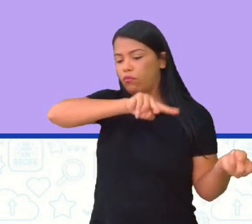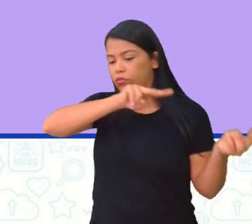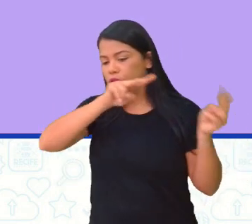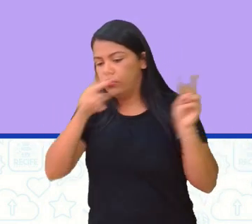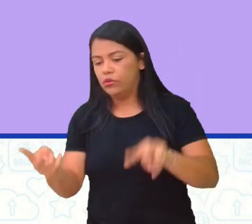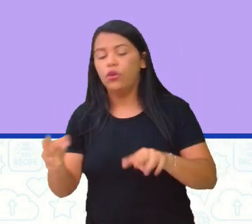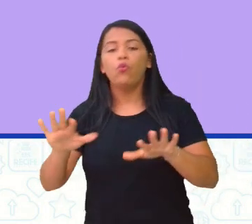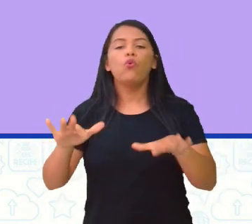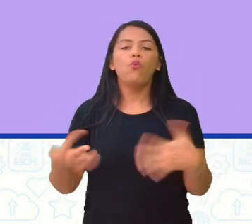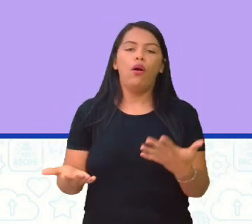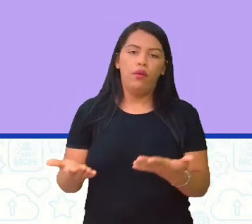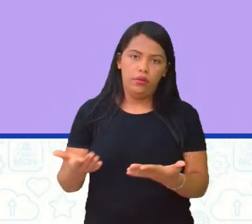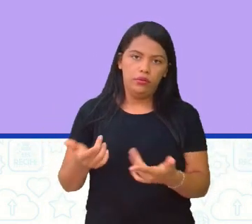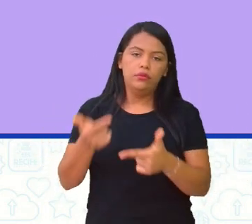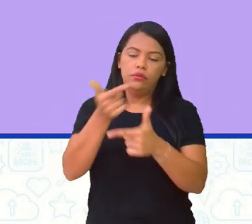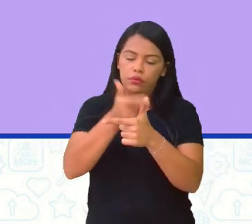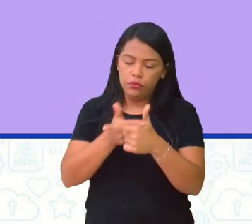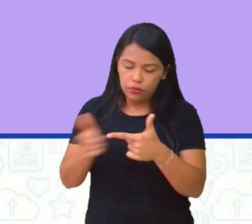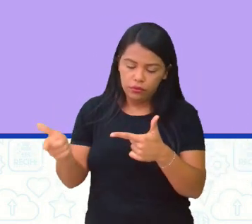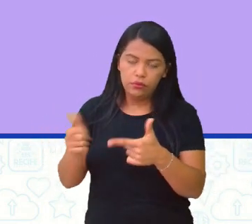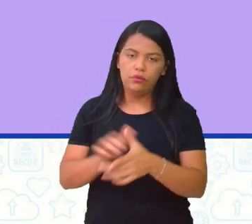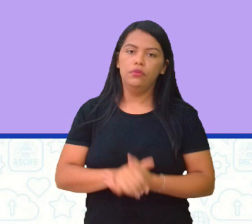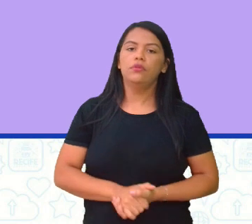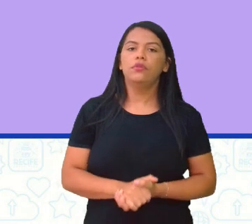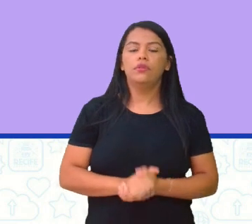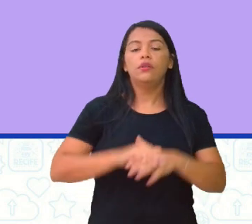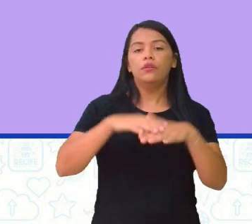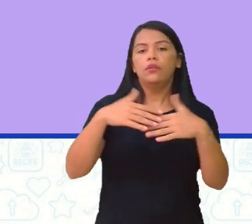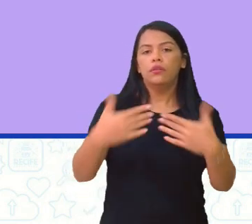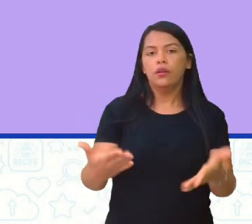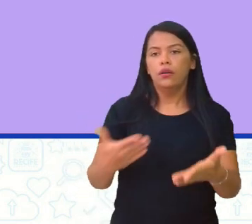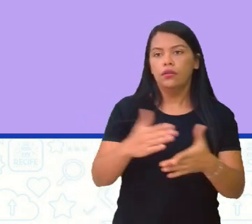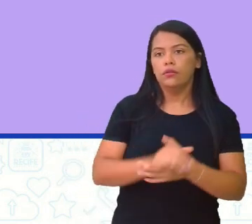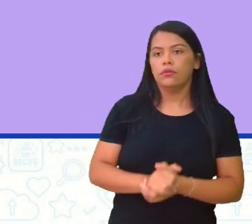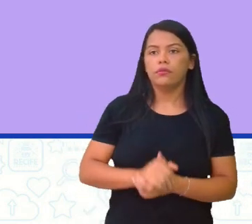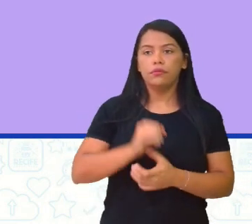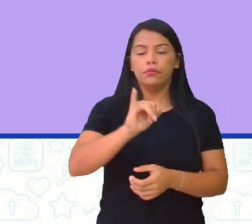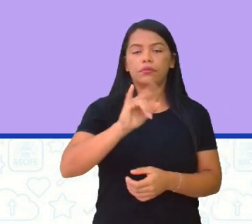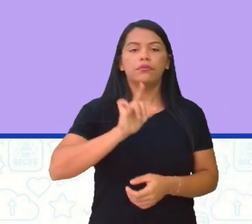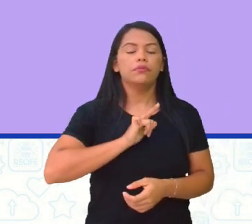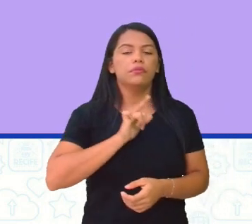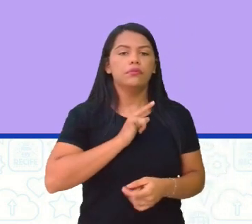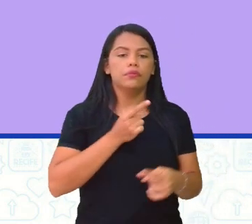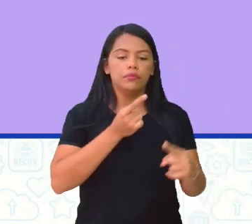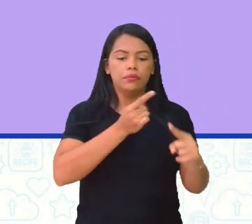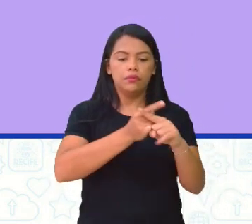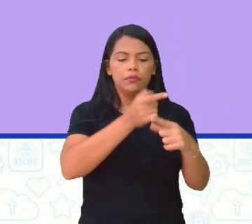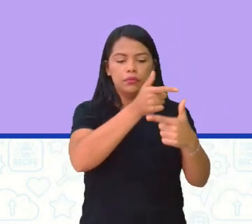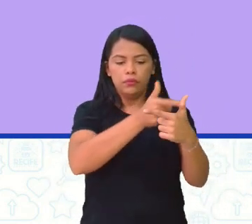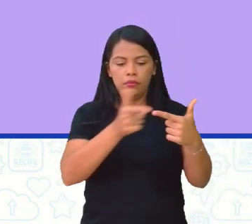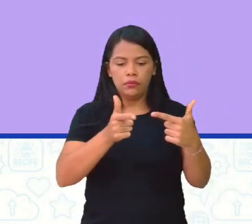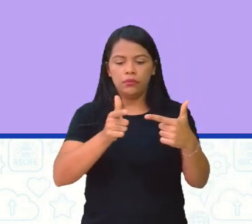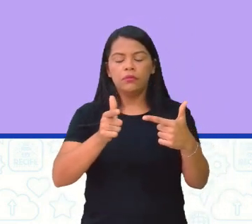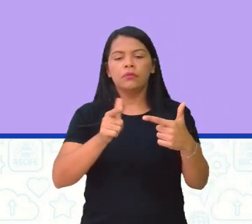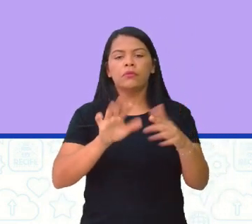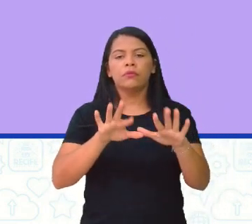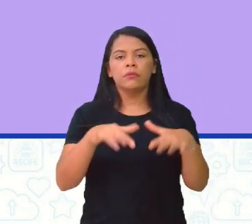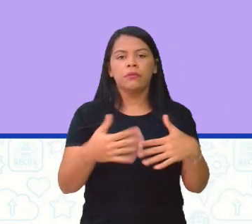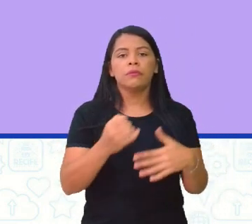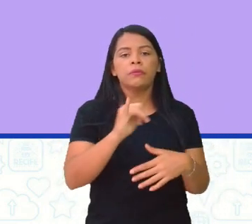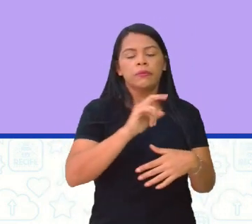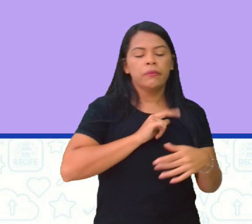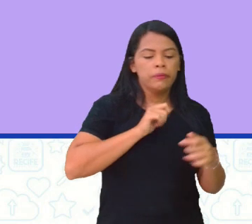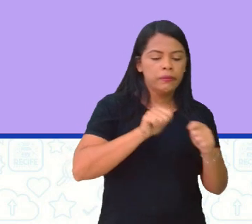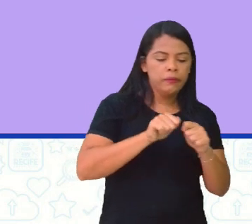da multiplicação é a divisão. Então, se eu estou multiplicando por 7, vou dividir por 7. Só que se